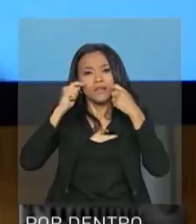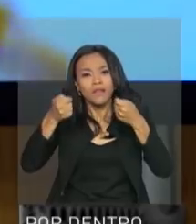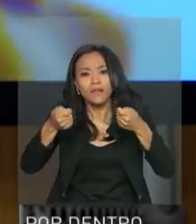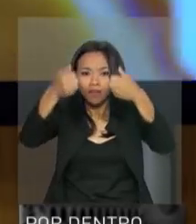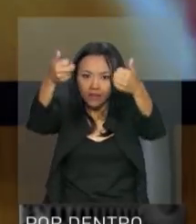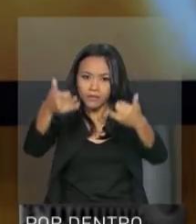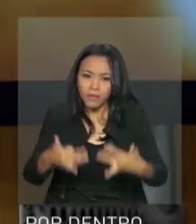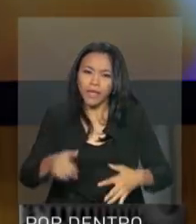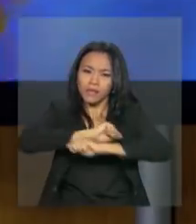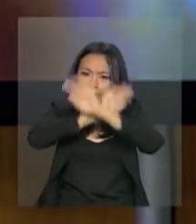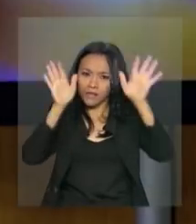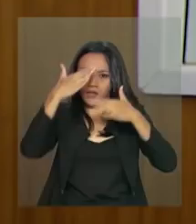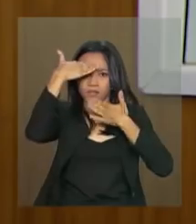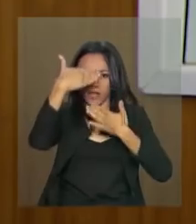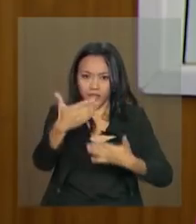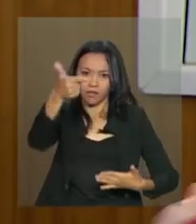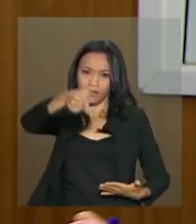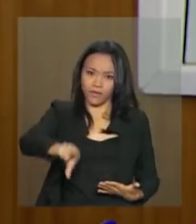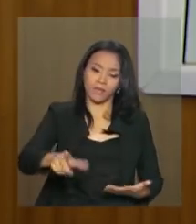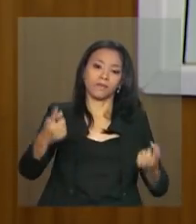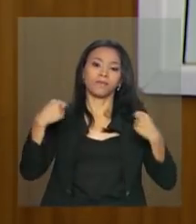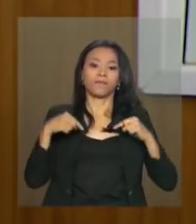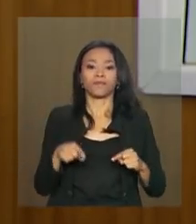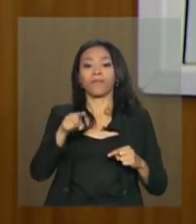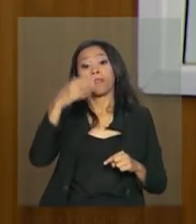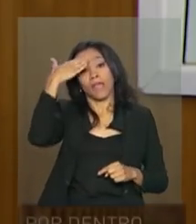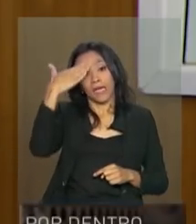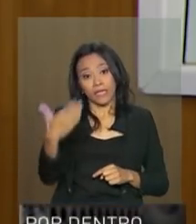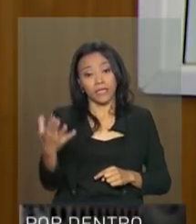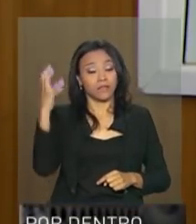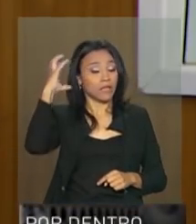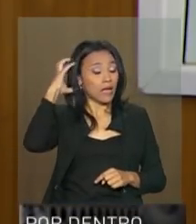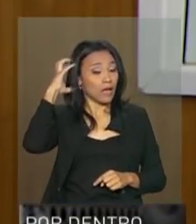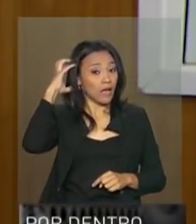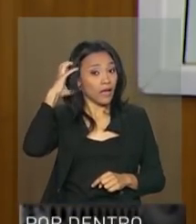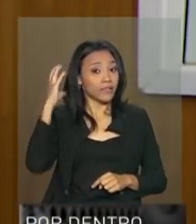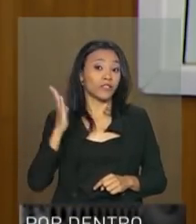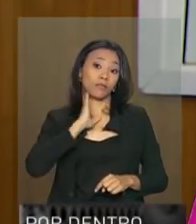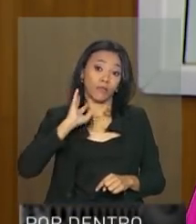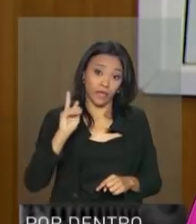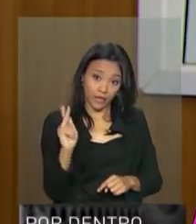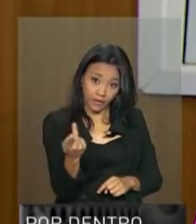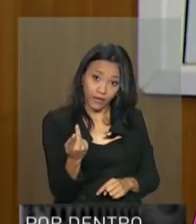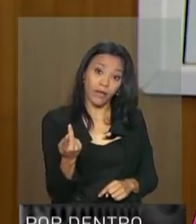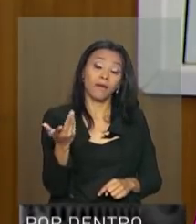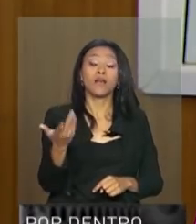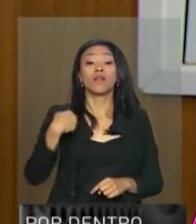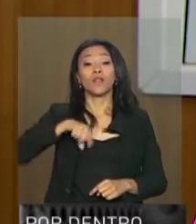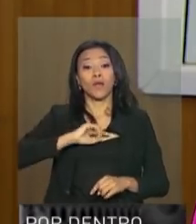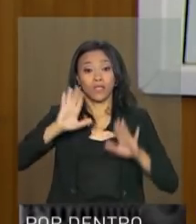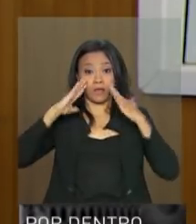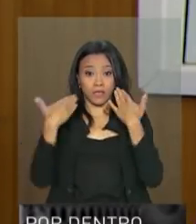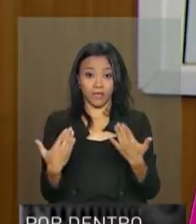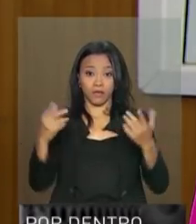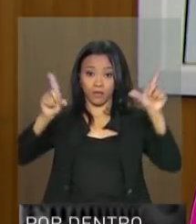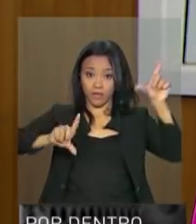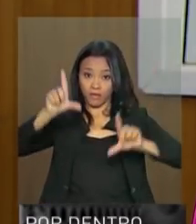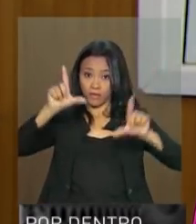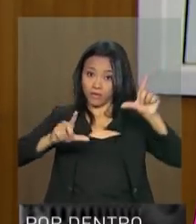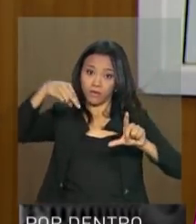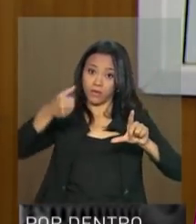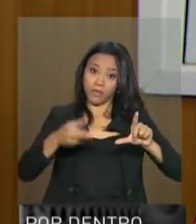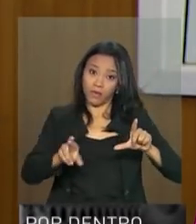agradeço mais uma vez. Agradeço então a participação do Júnior Moreira, da Rádio Tatiaia, de Belo Horizonte, Minas Gerais. Estamos no ar com o programa Por Dentro do